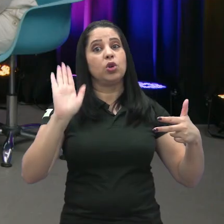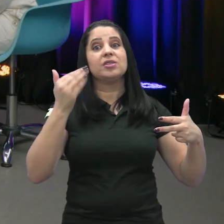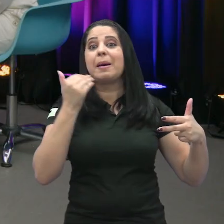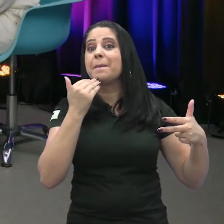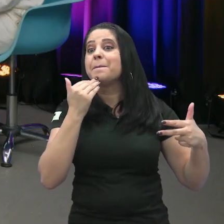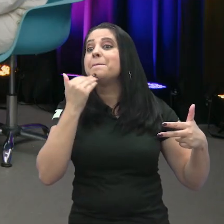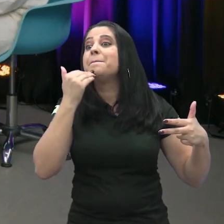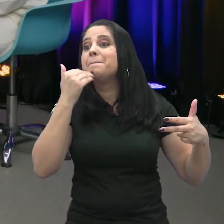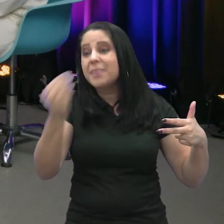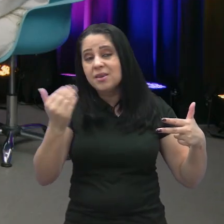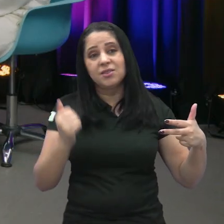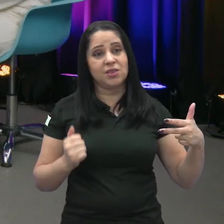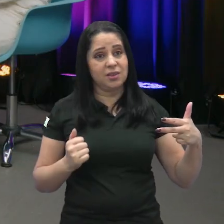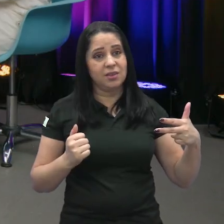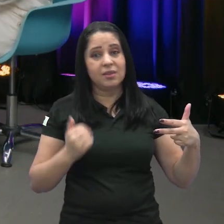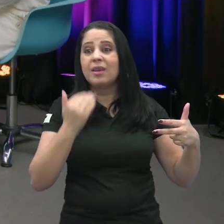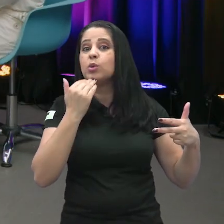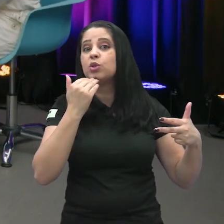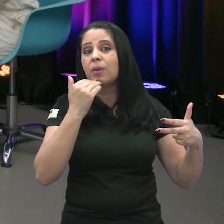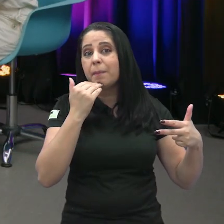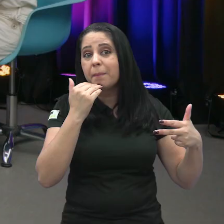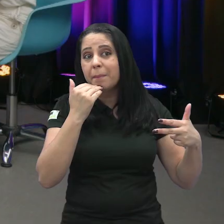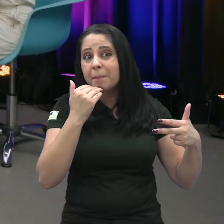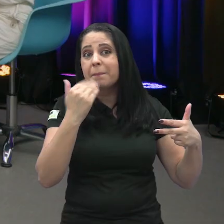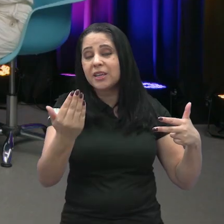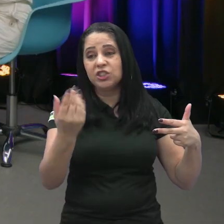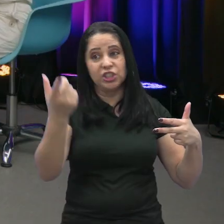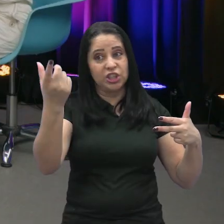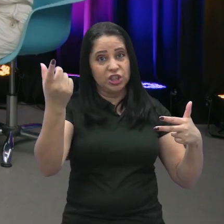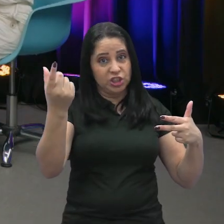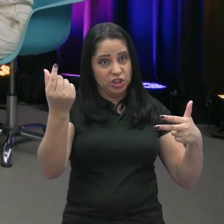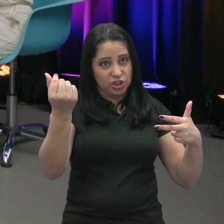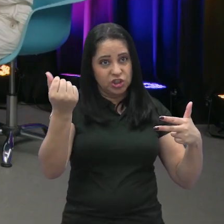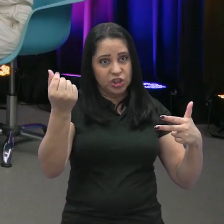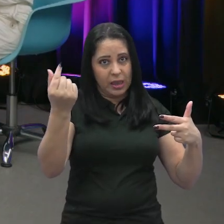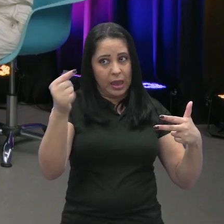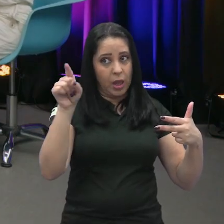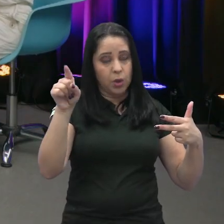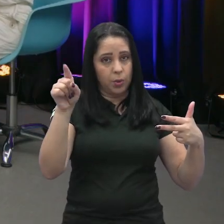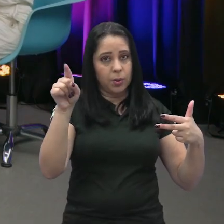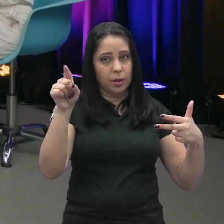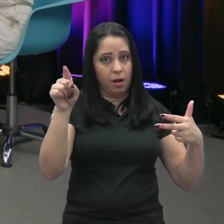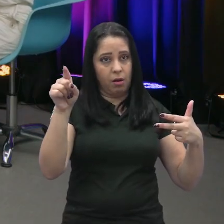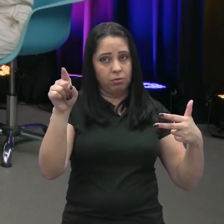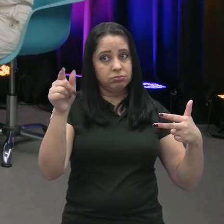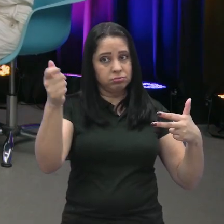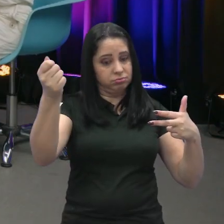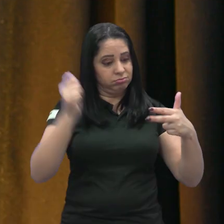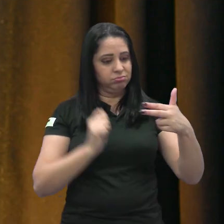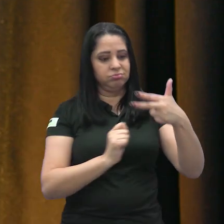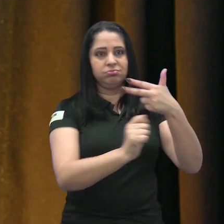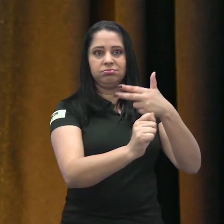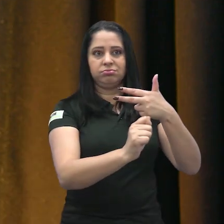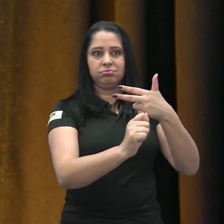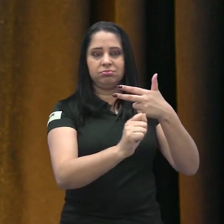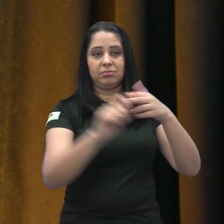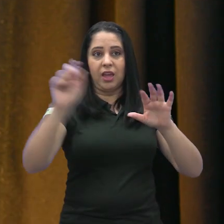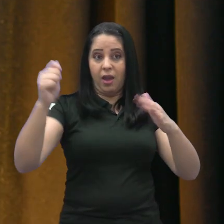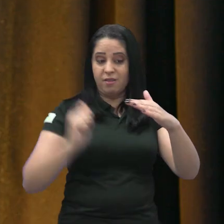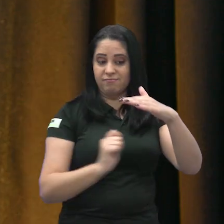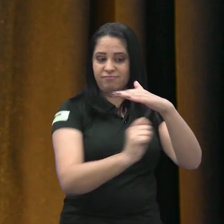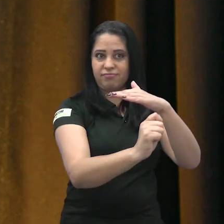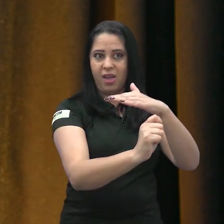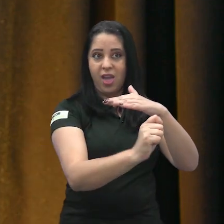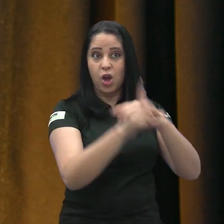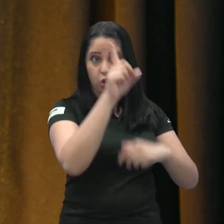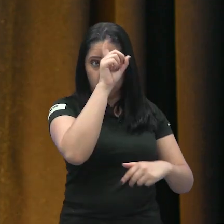fica uma sobrecarga, talvez? Uma sobrecarga e o joseense paga por isso. Aí o que nós temos que fazer? Nós temos que ir lá buscar esse trabalho também e